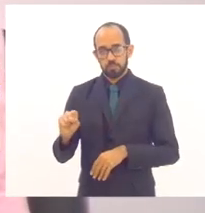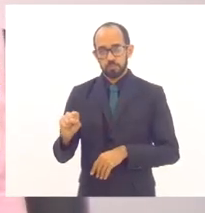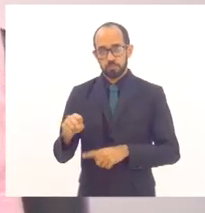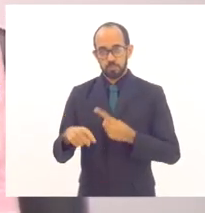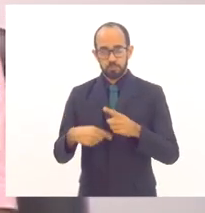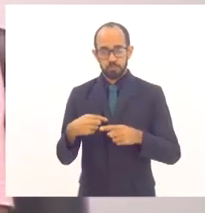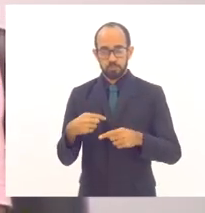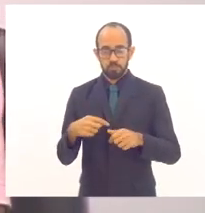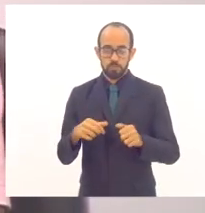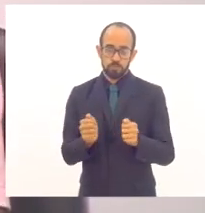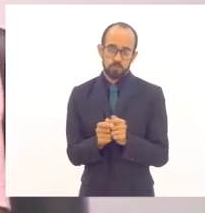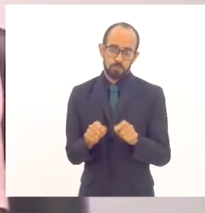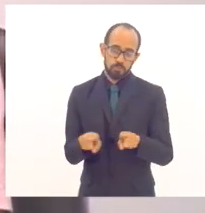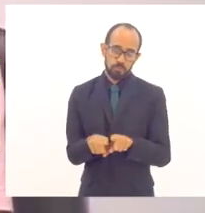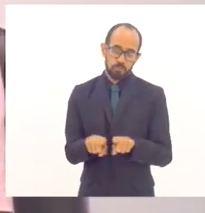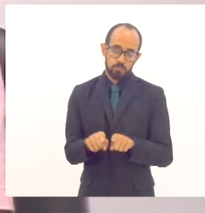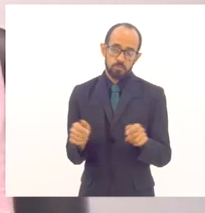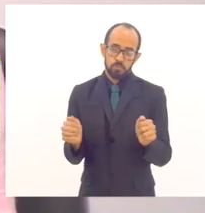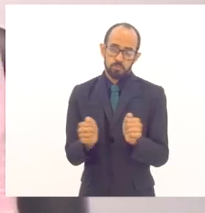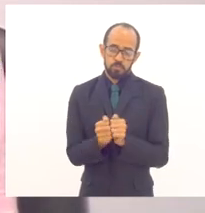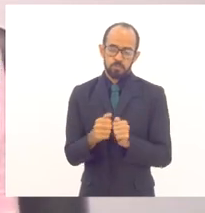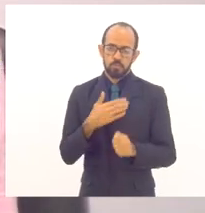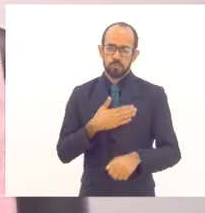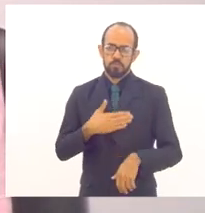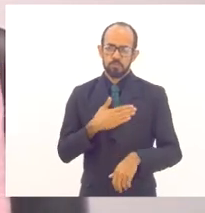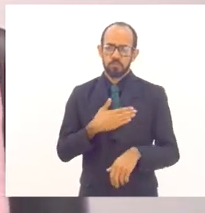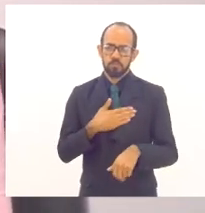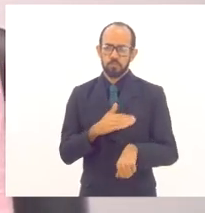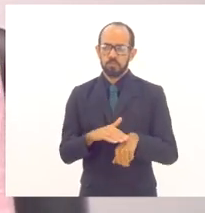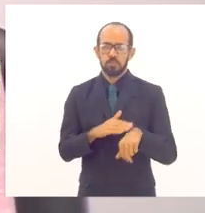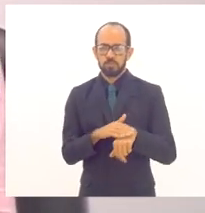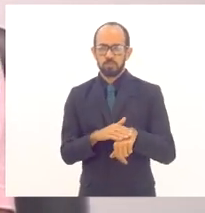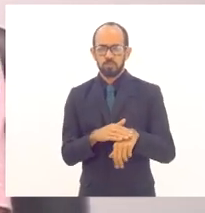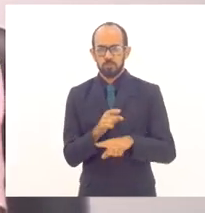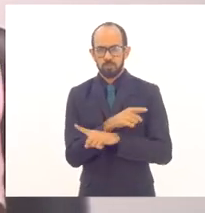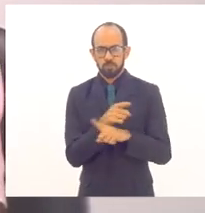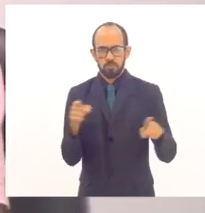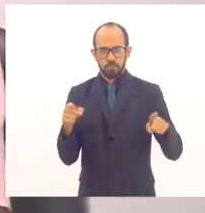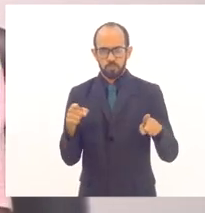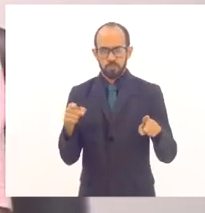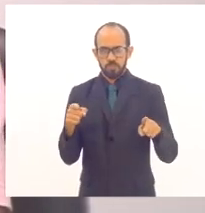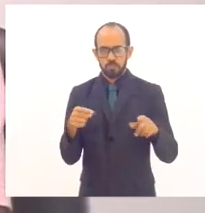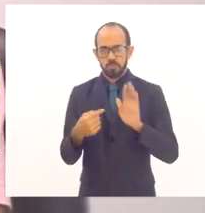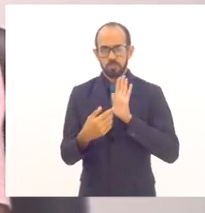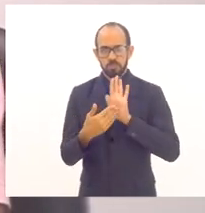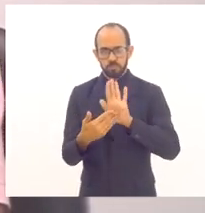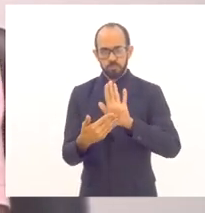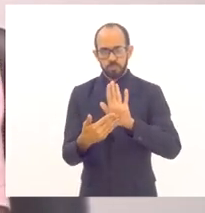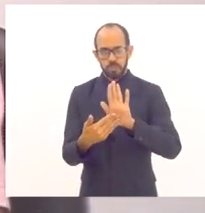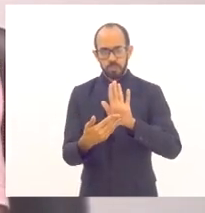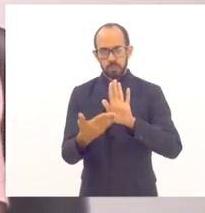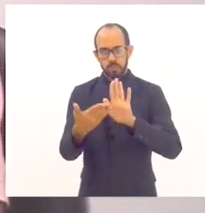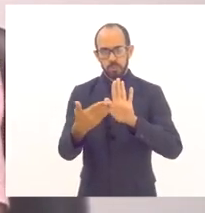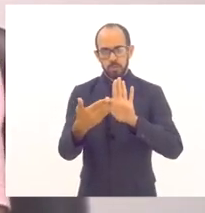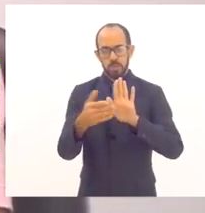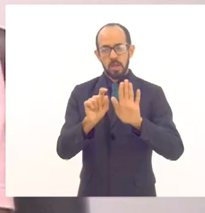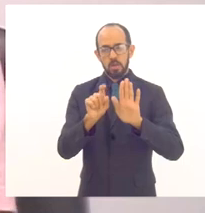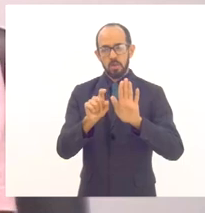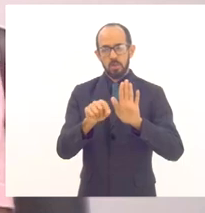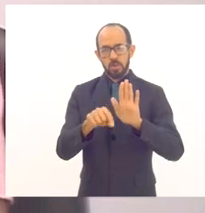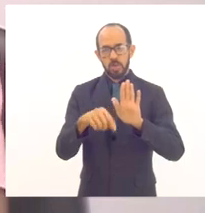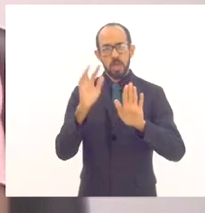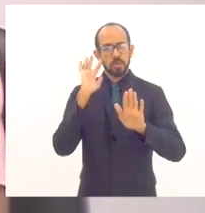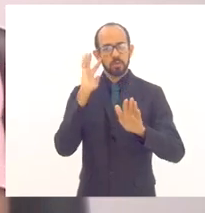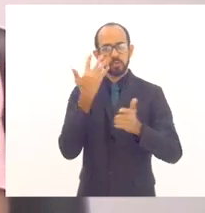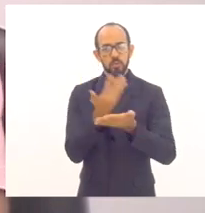Paralelo a isso, eu gostaria muito de ter uma conversa com vocês para apresentar a nossa resolução SESEC 176 do ano